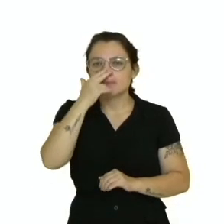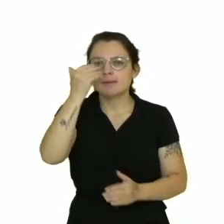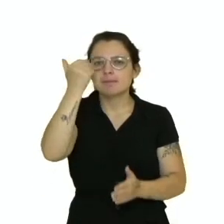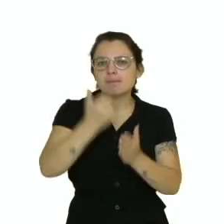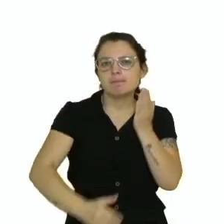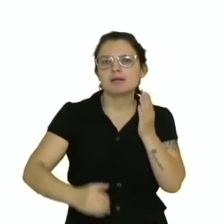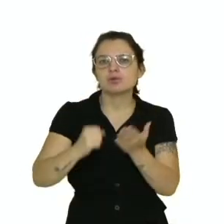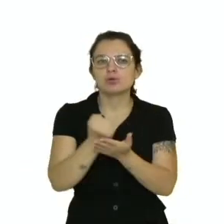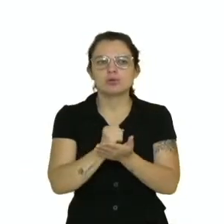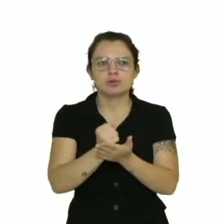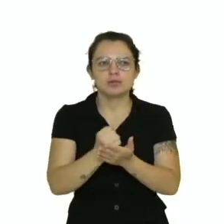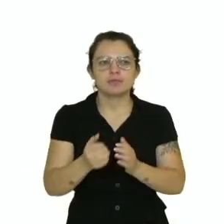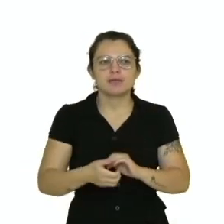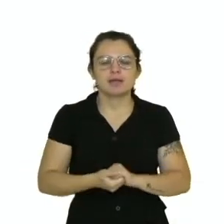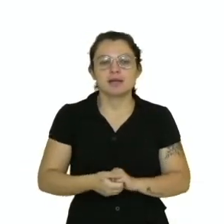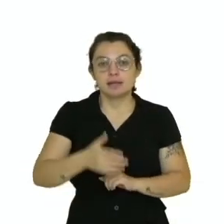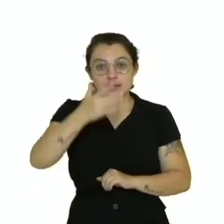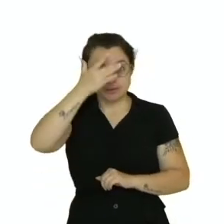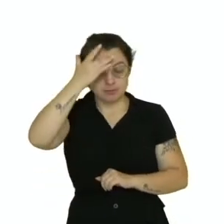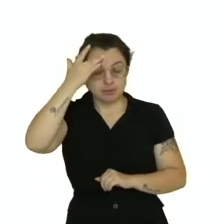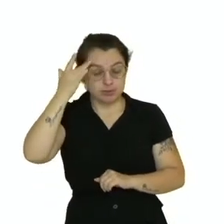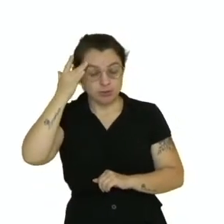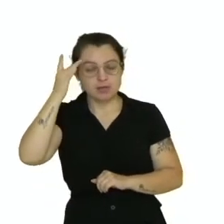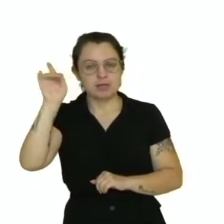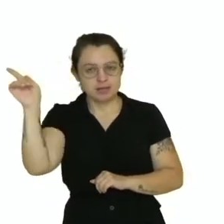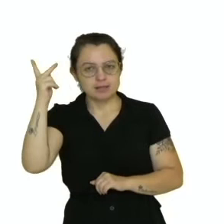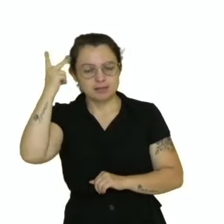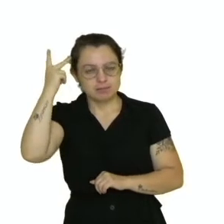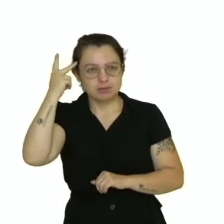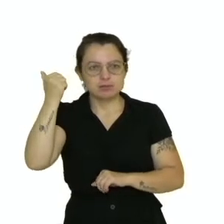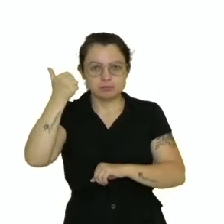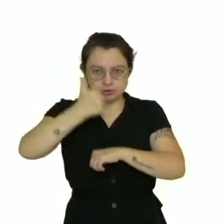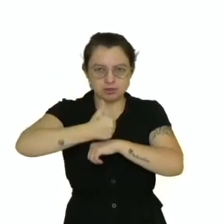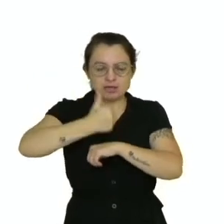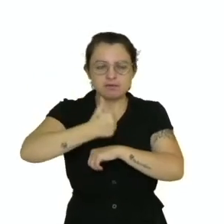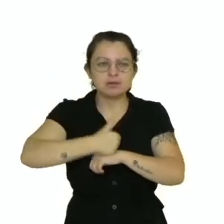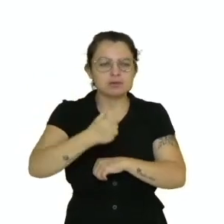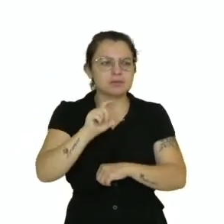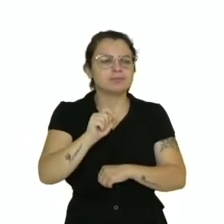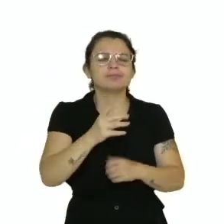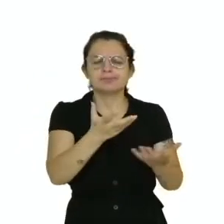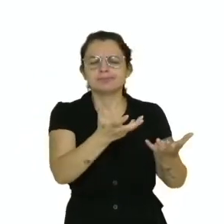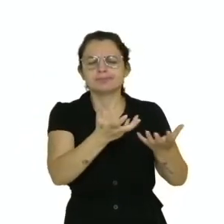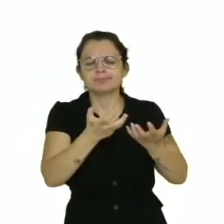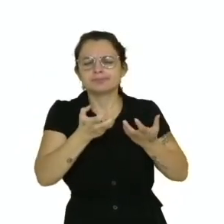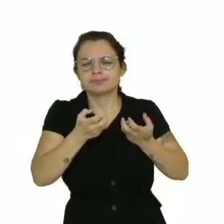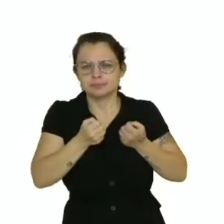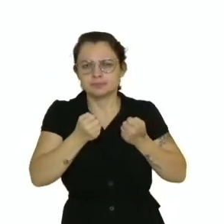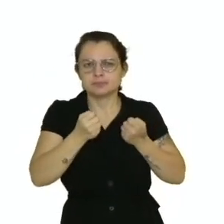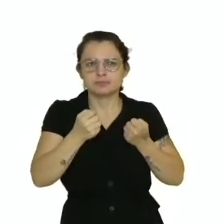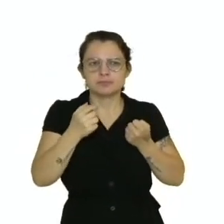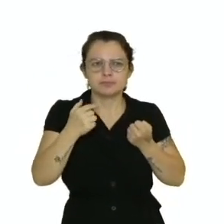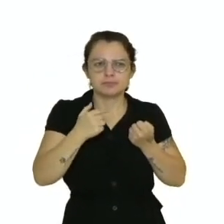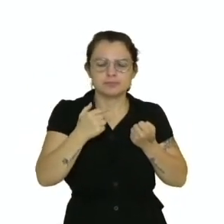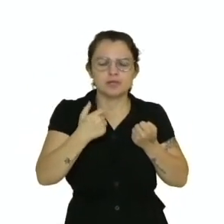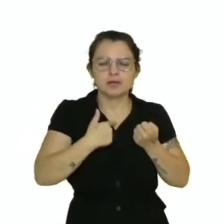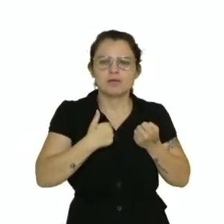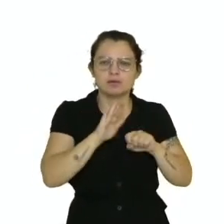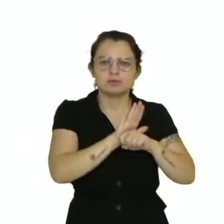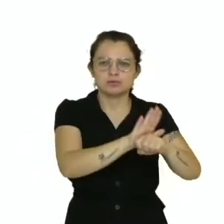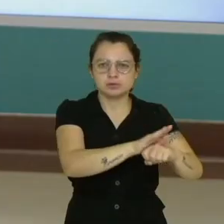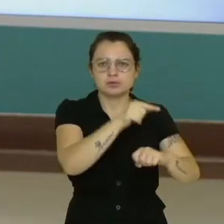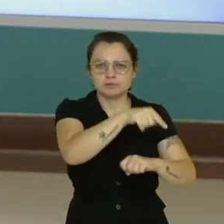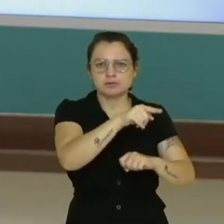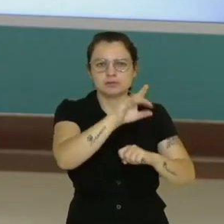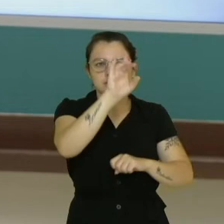São Paulo, os patrões concordaram, então negociaram com os trabalhadores e concordaram em atender às reivindicações dos grevistas,